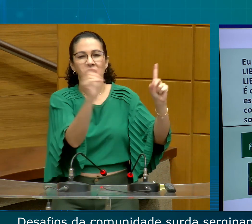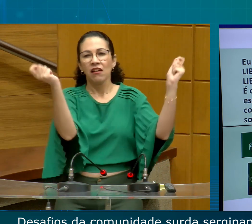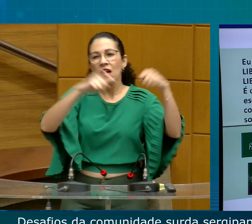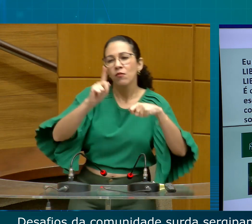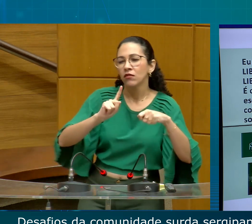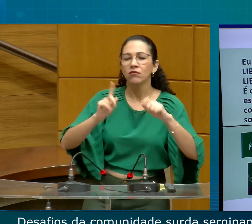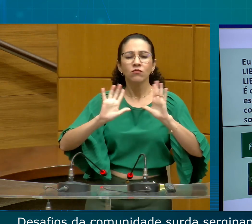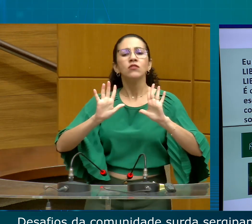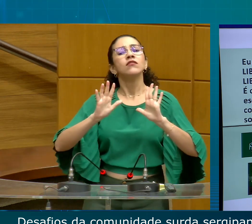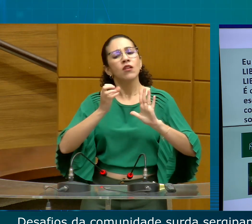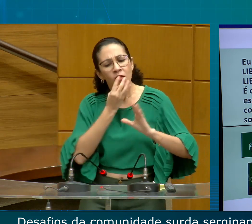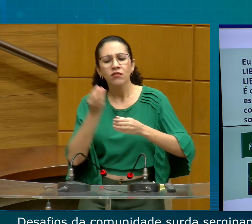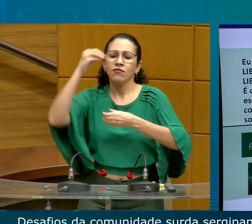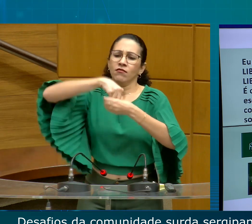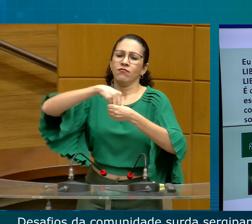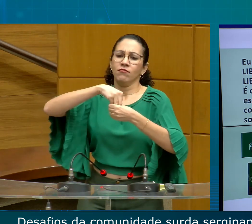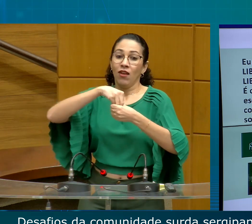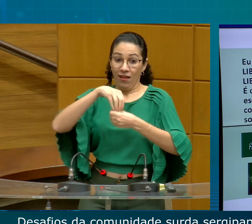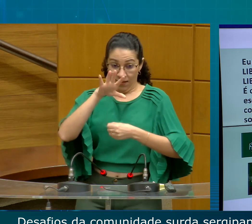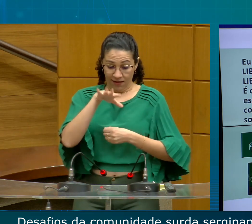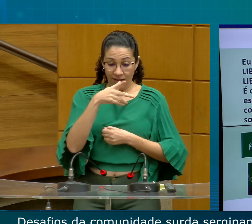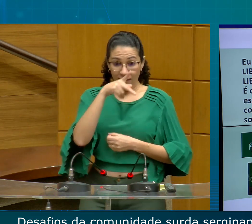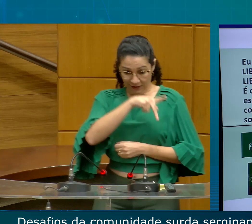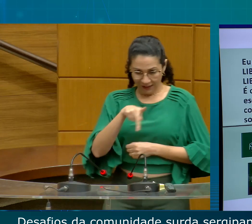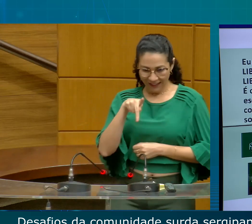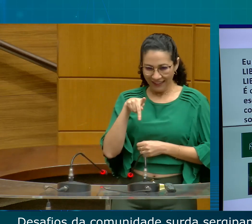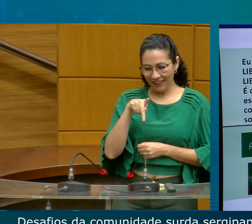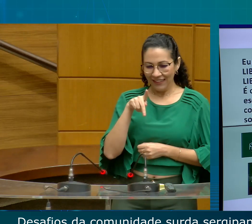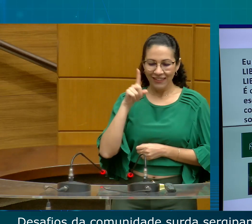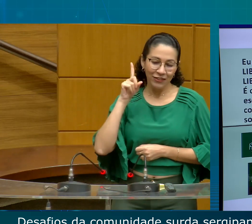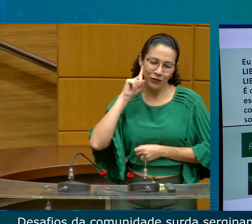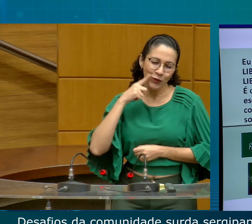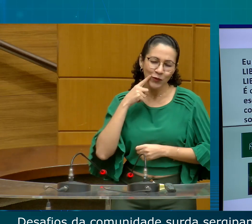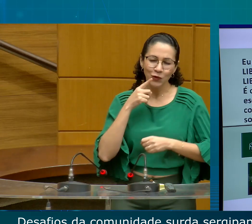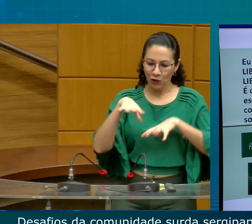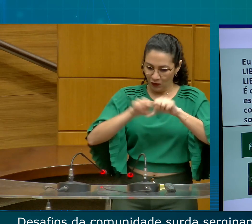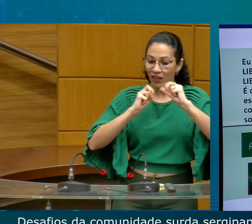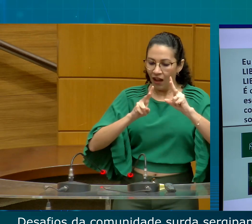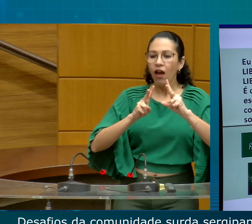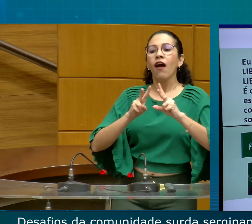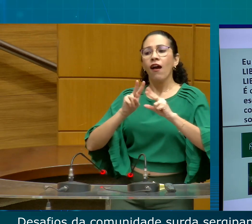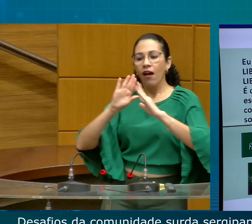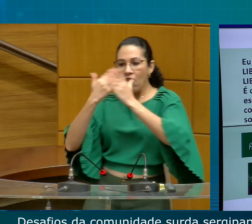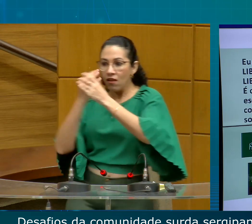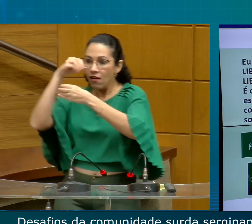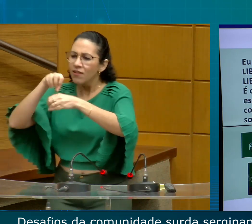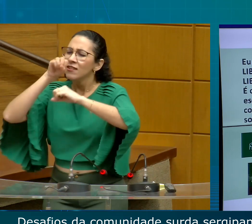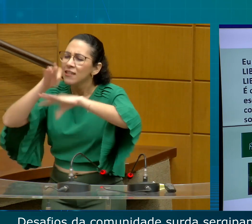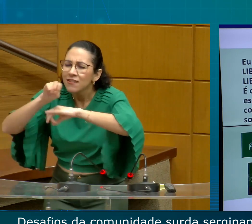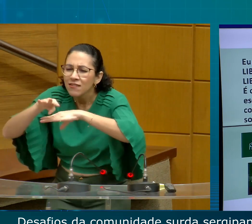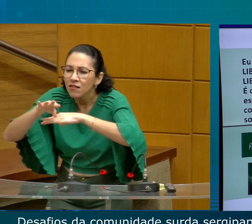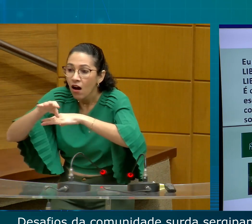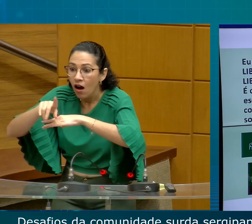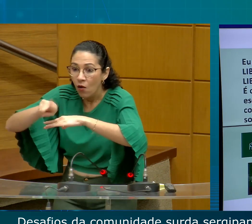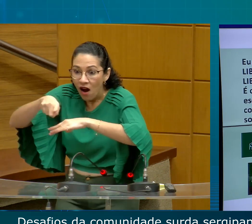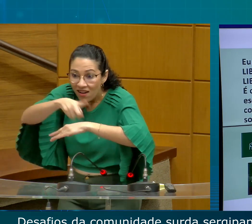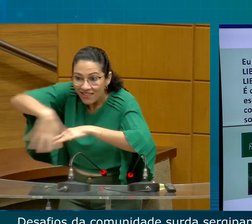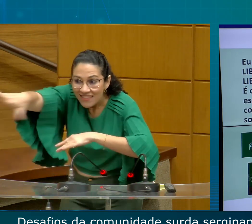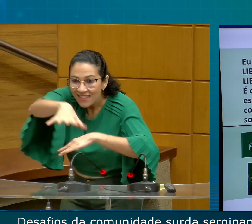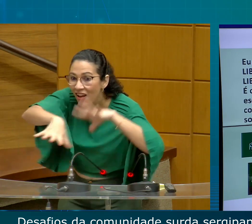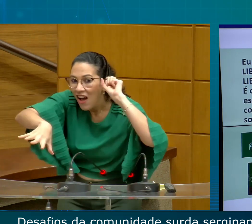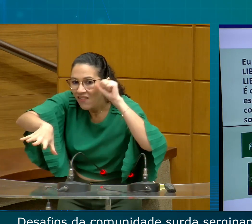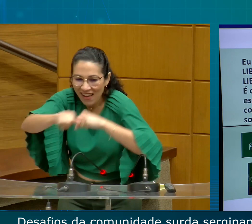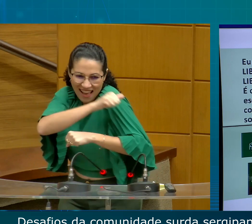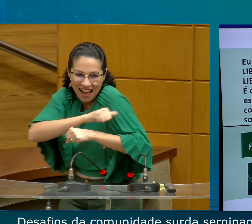essas barreiras, esse capacitismo que tem havido. Vamos incluir isso, né? Professores que estão formados, surdos